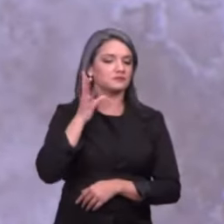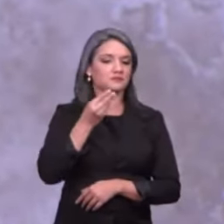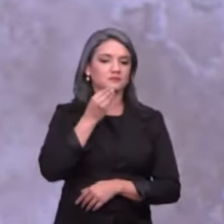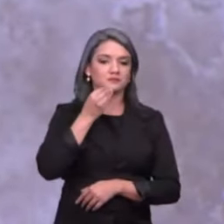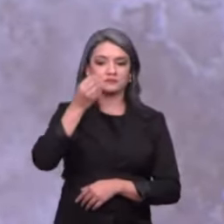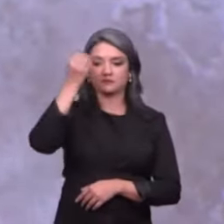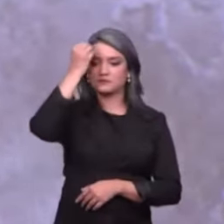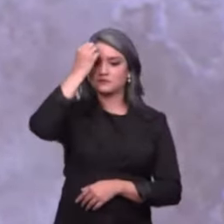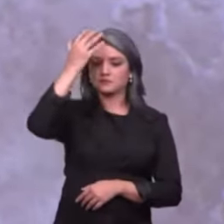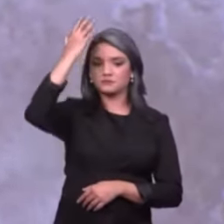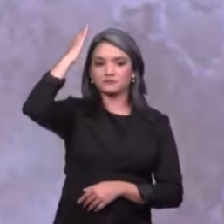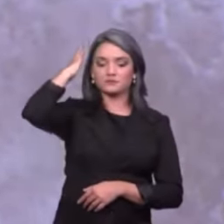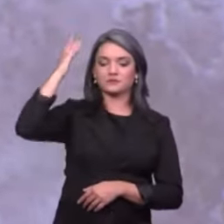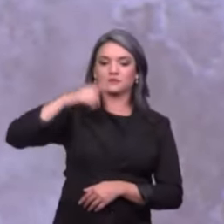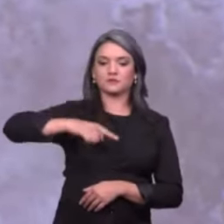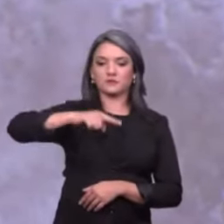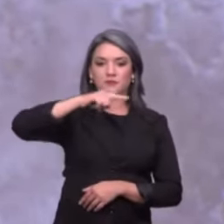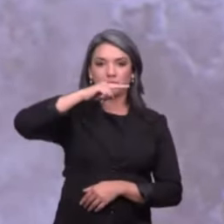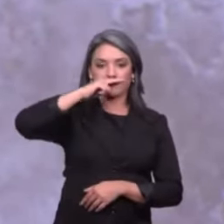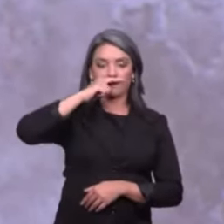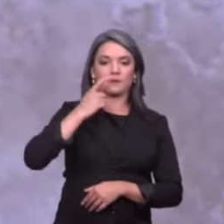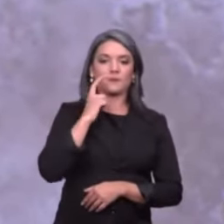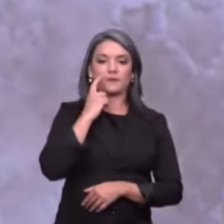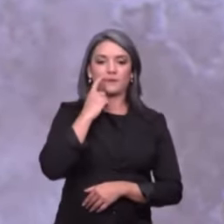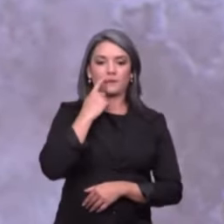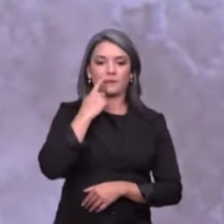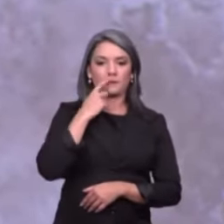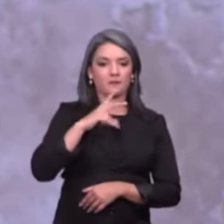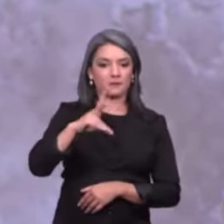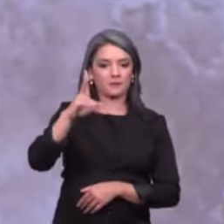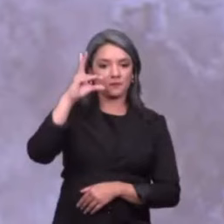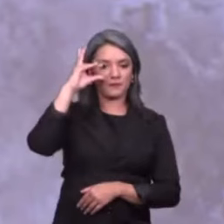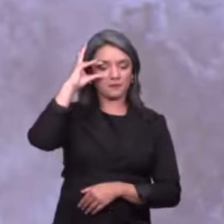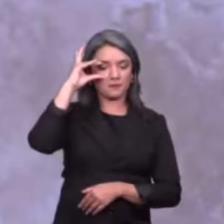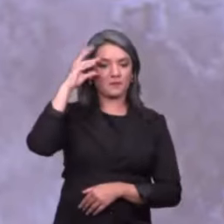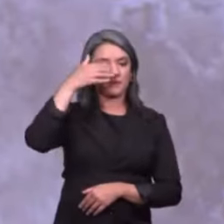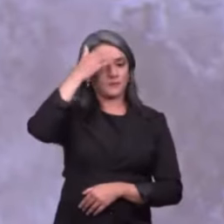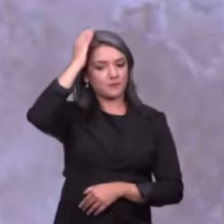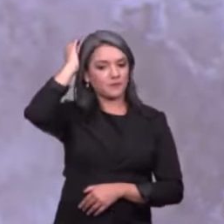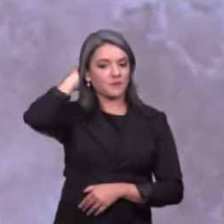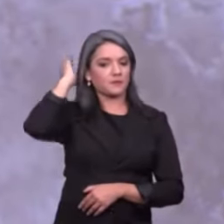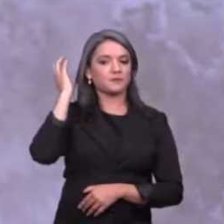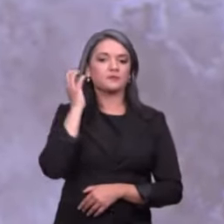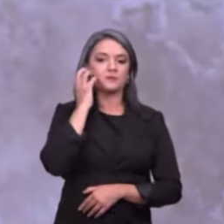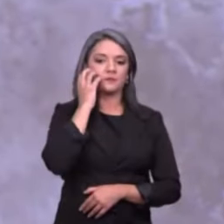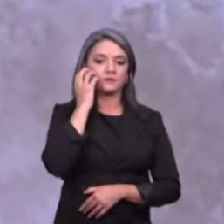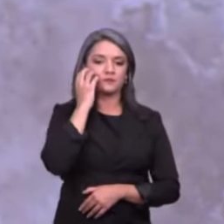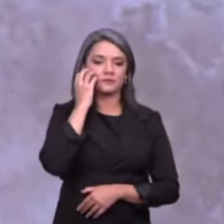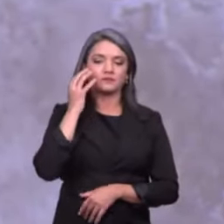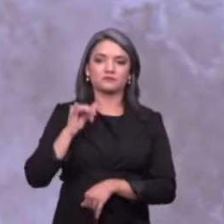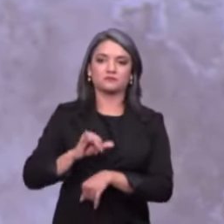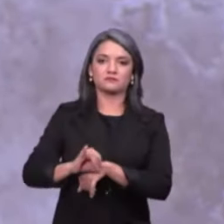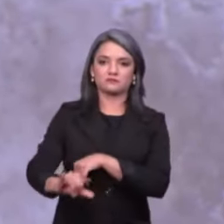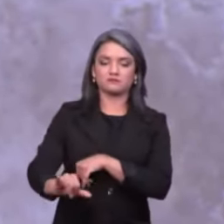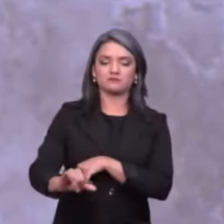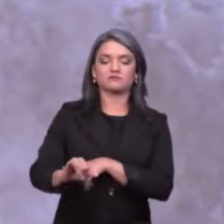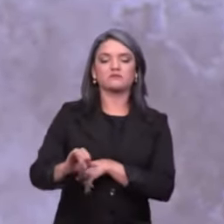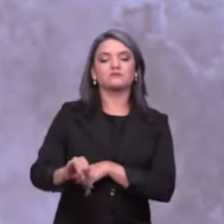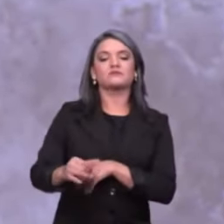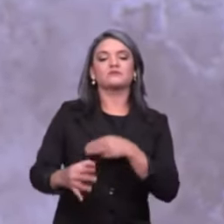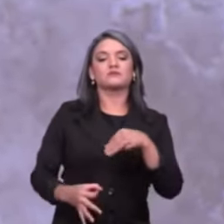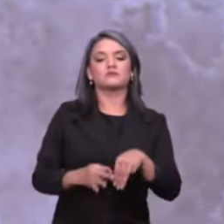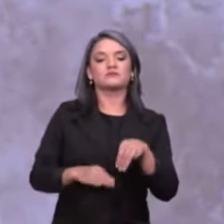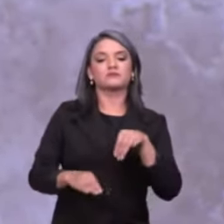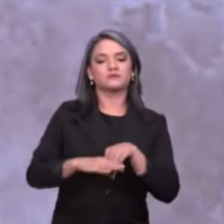Fux, Edson Fachin, Nunes Marques, André Mendonça, Cristiano Zanin e Flávio Dino. Ausente, justificadamente, o senhor